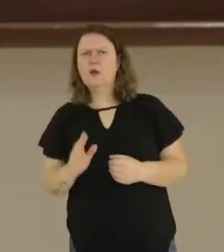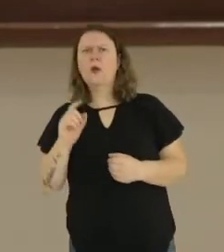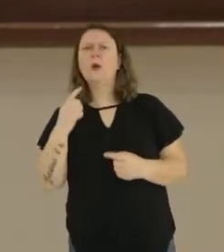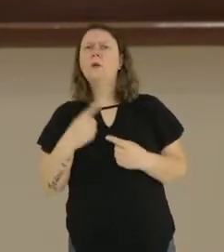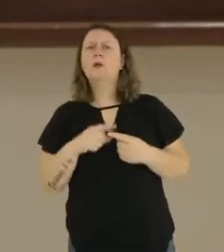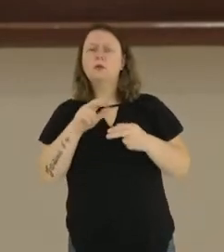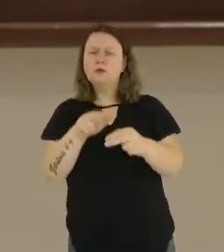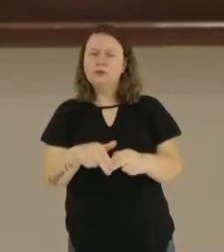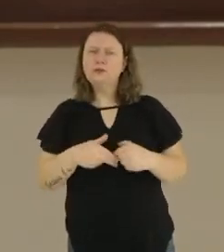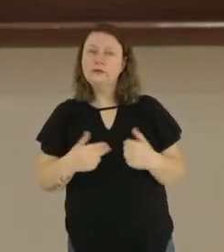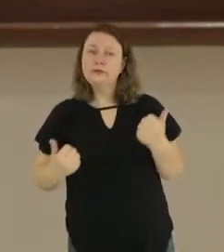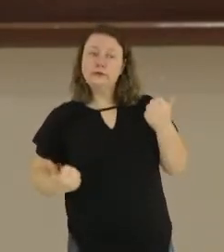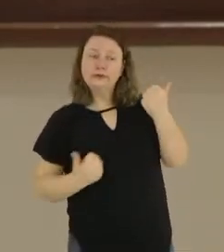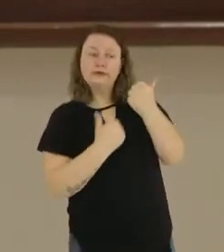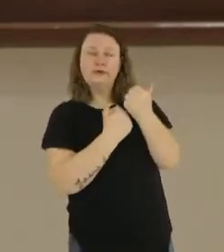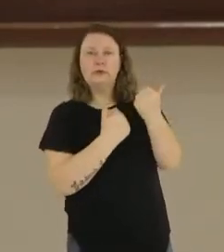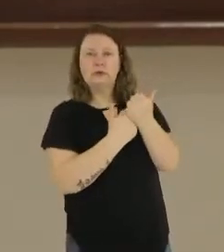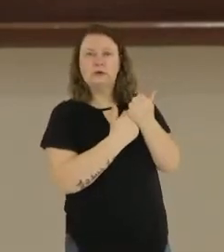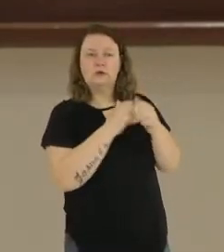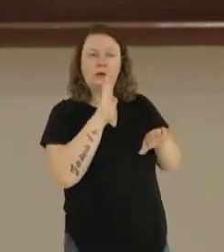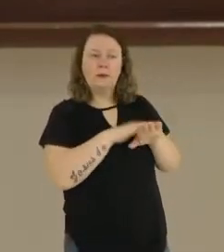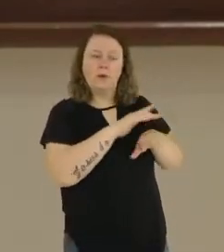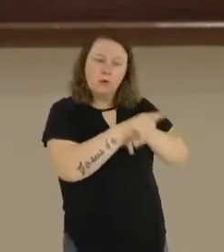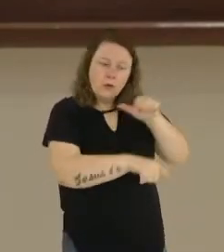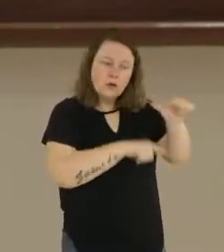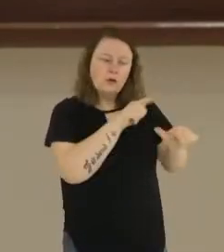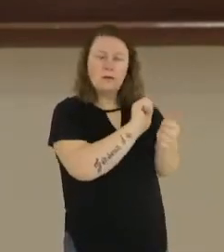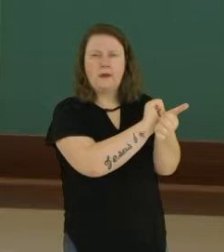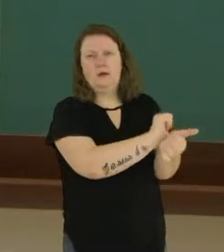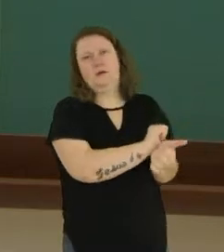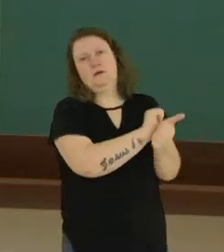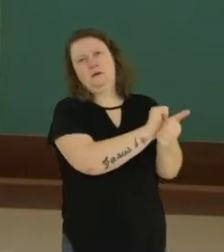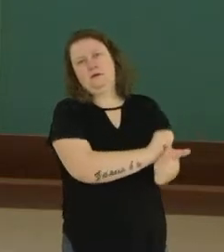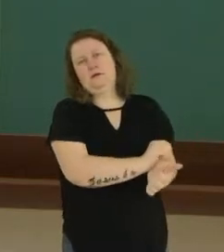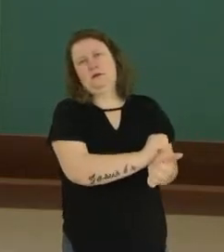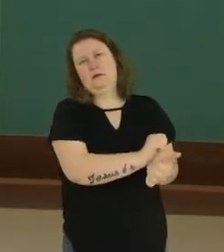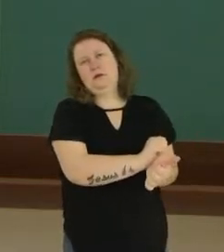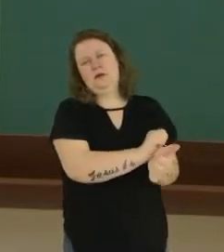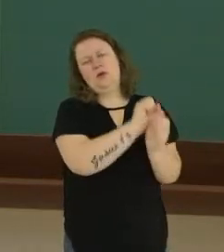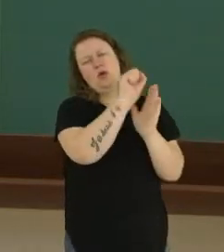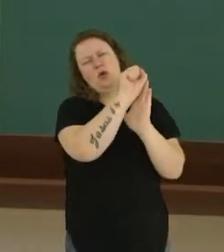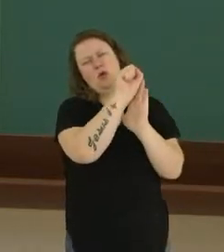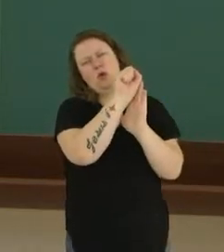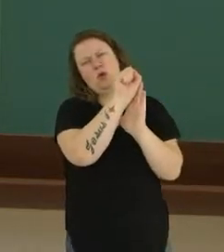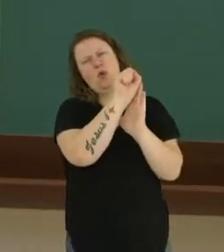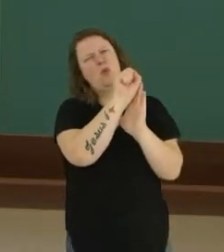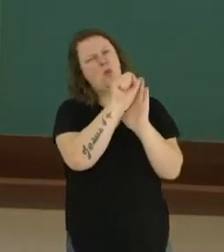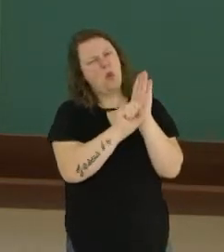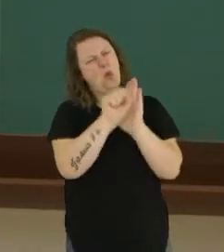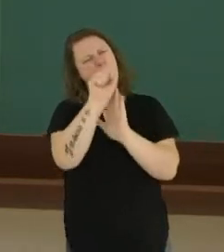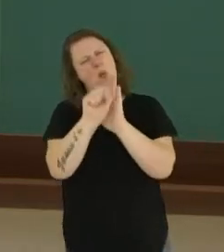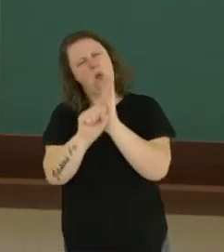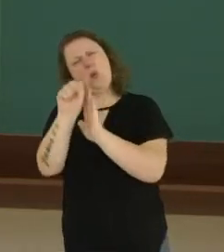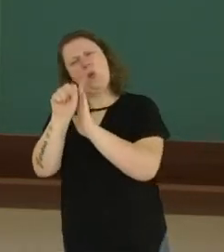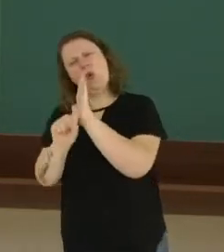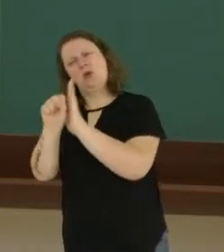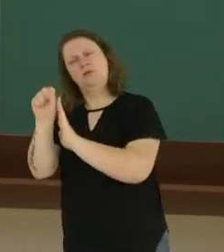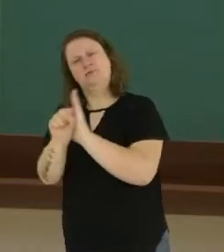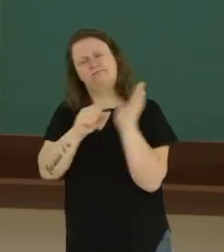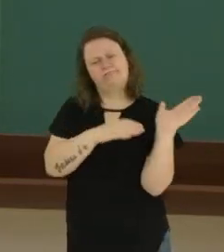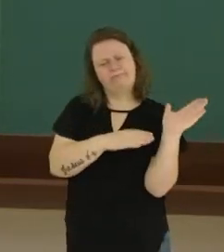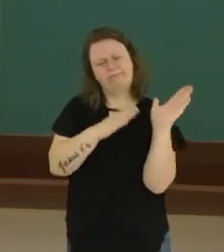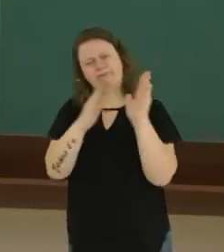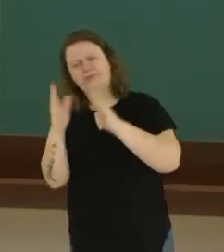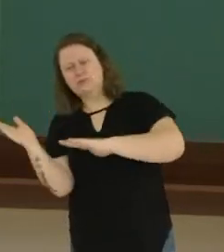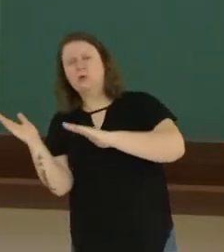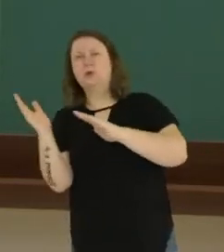substituição da mão de obra escravizada africana. Durante séculos, o Brasil ele sofreu com um processo